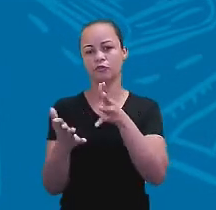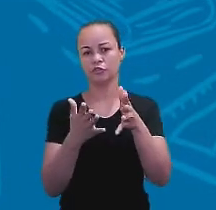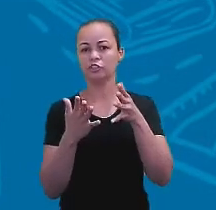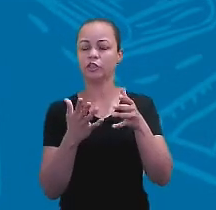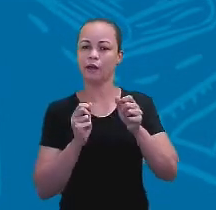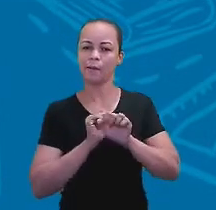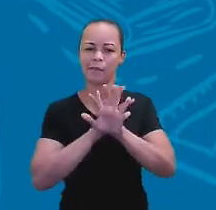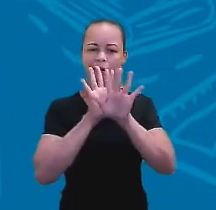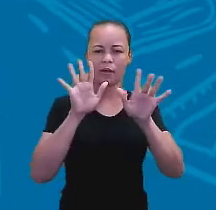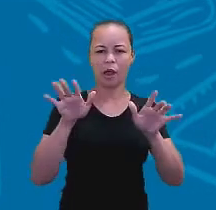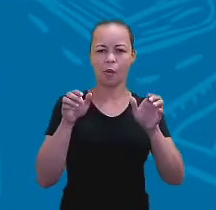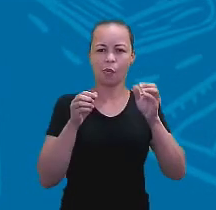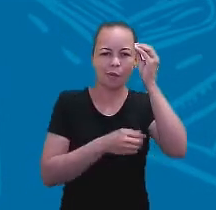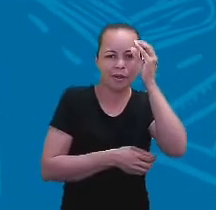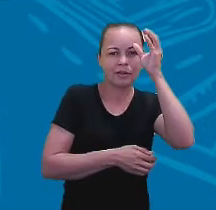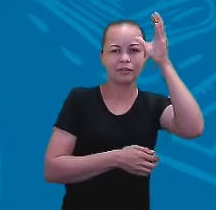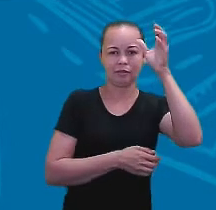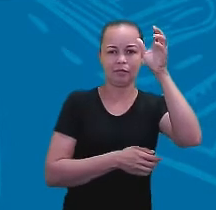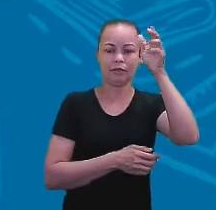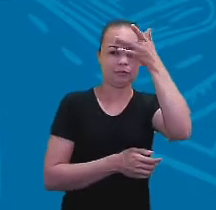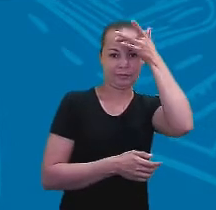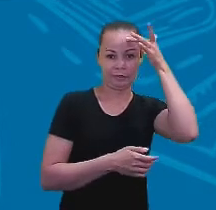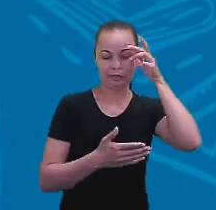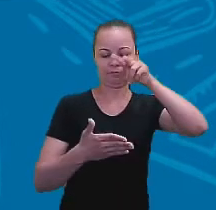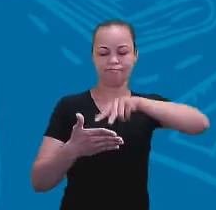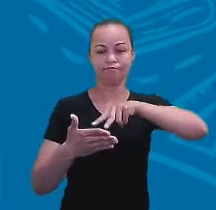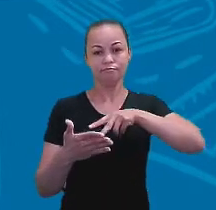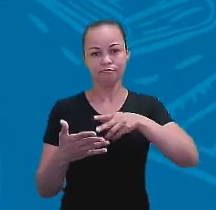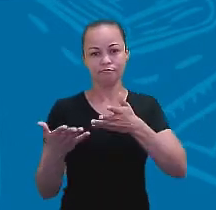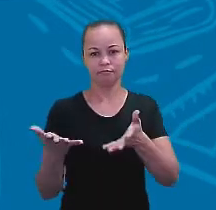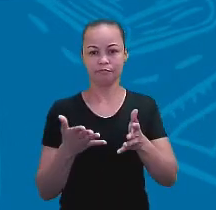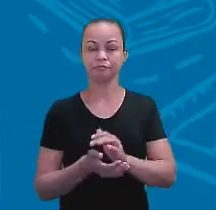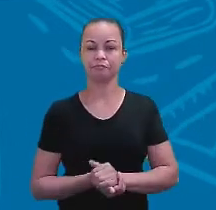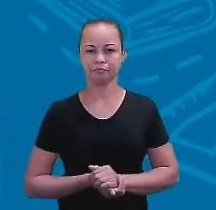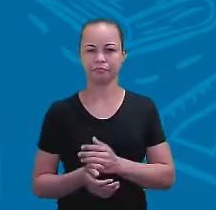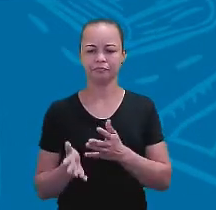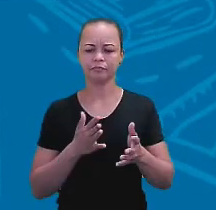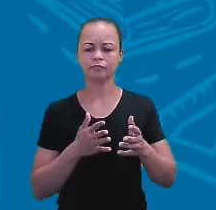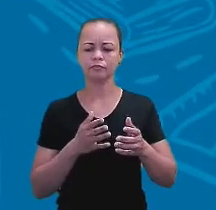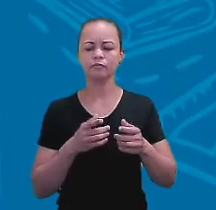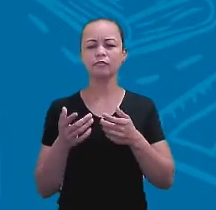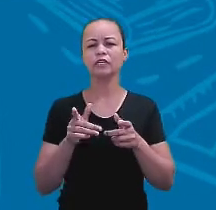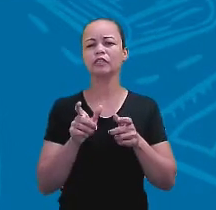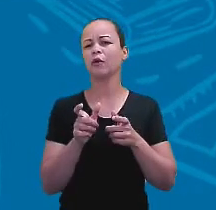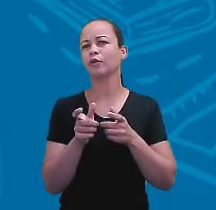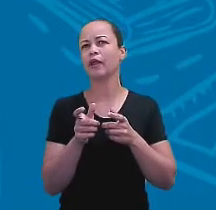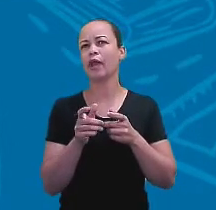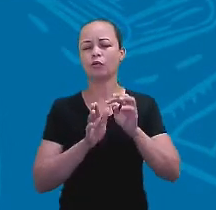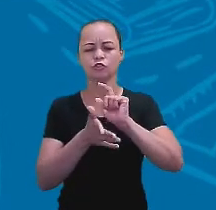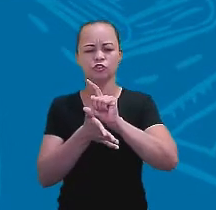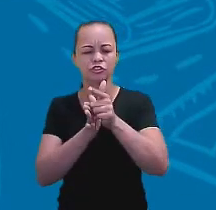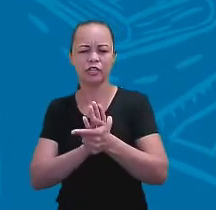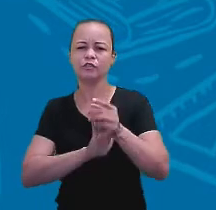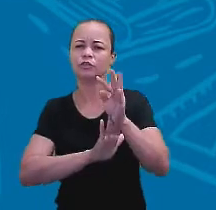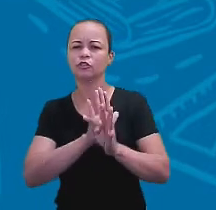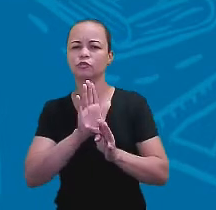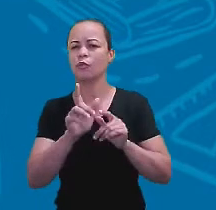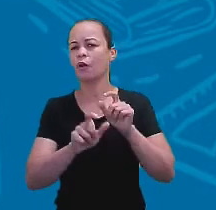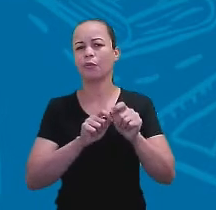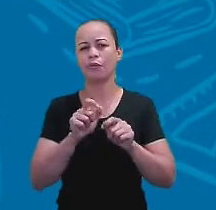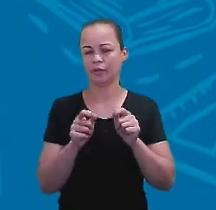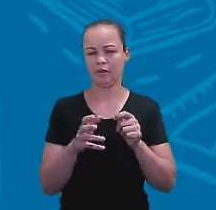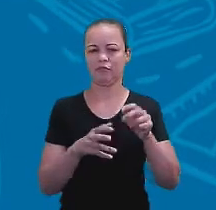conhecimento do leitor. Então, vamos relembrar aqui um pouco, o que é o gênero textual. Então, são